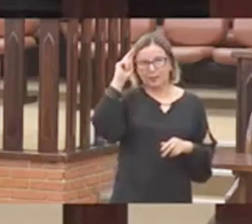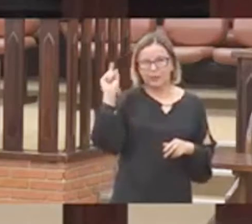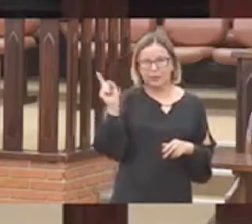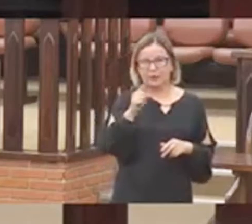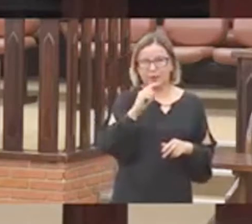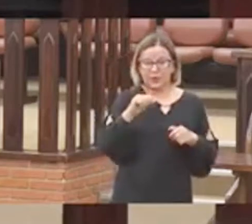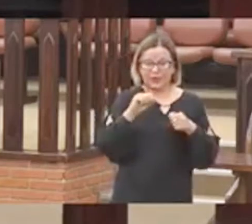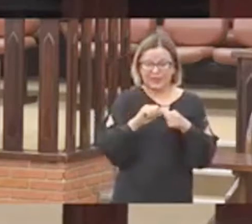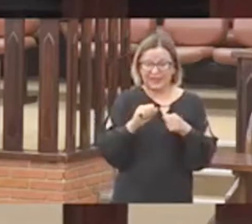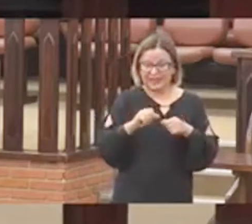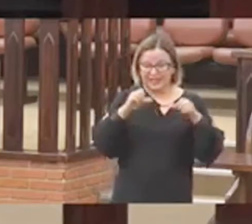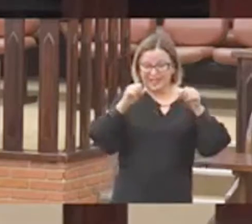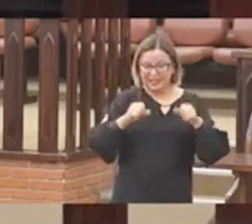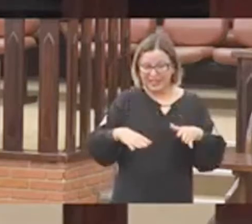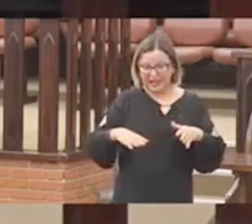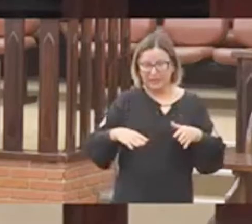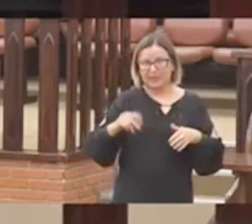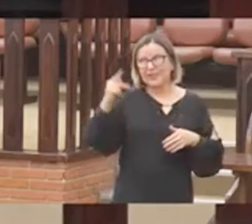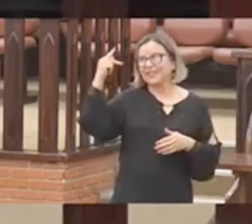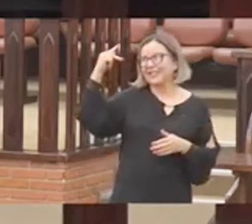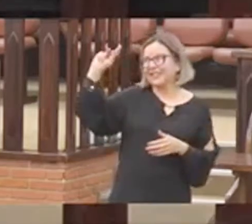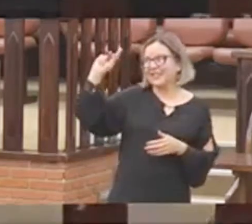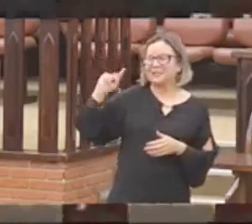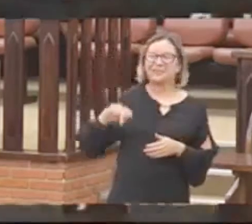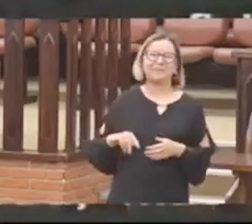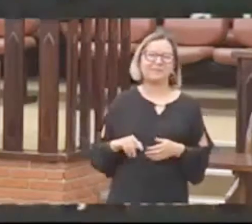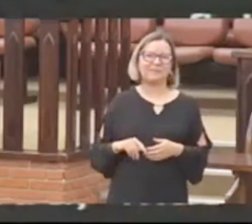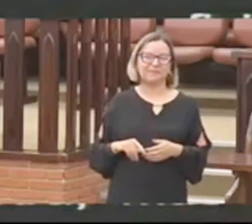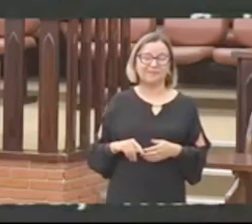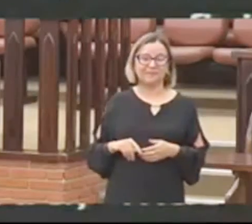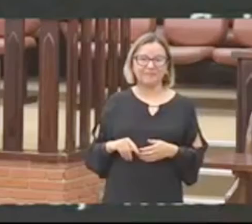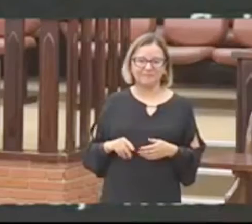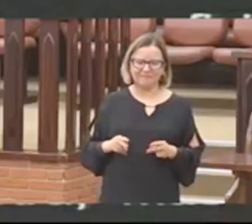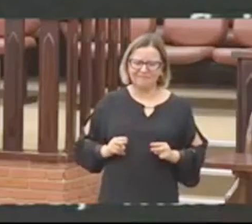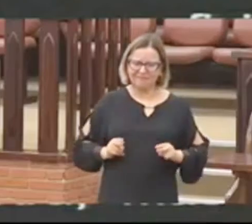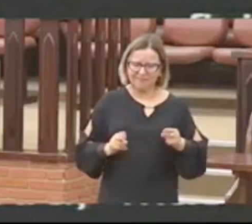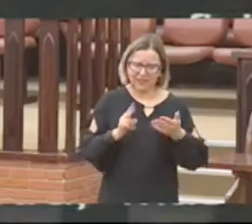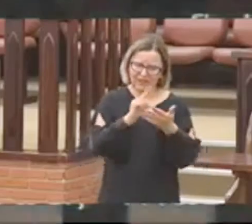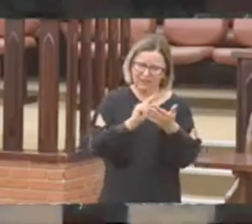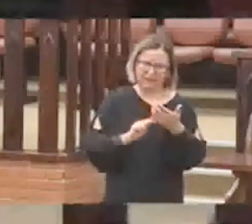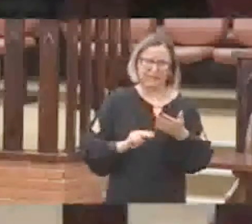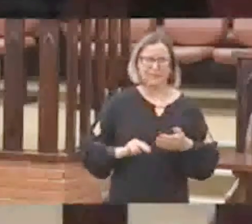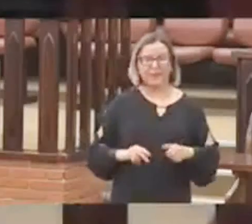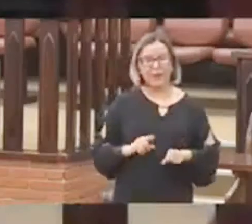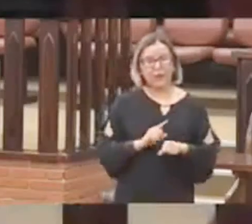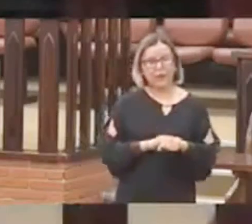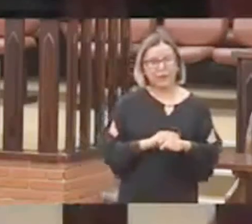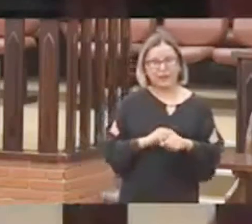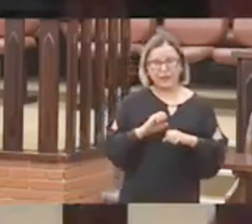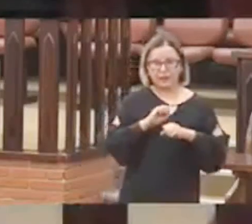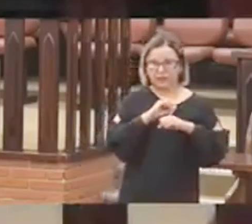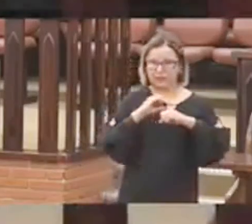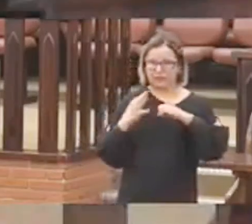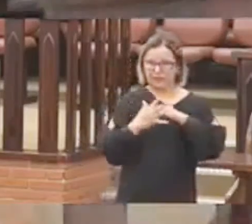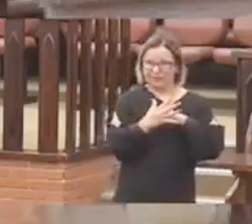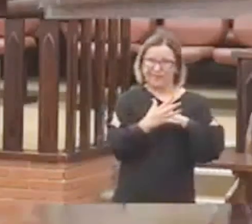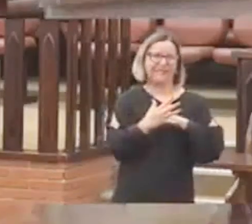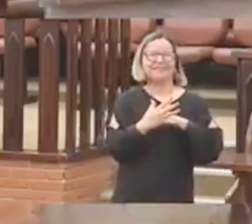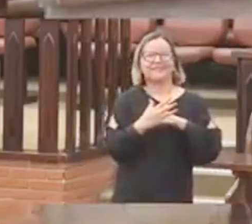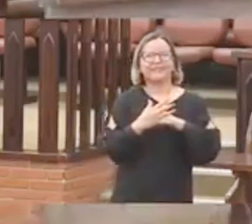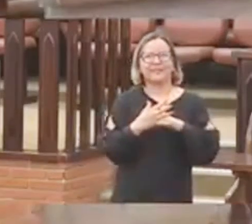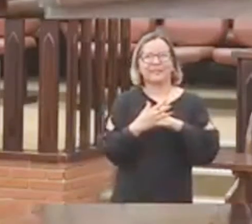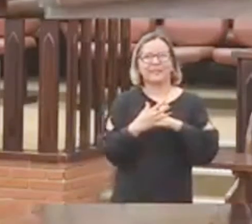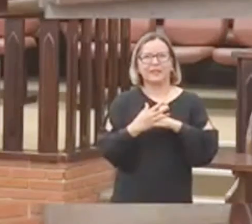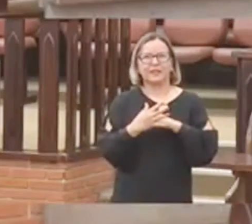Vamos continuar aqui na leitura do boletim. Em tempos de coronavírus, Covid-19, em